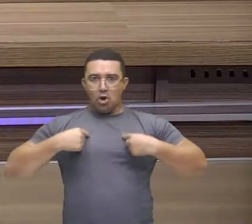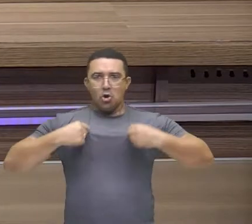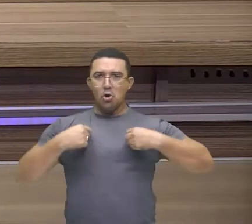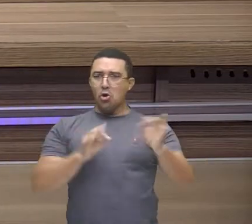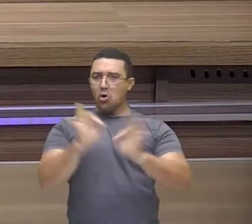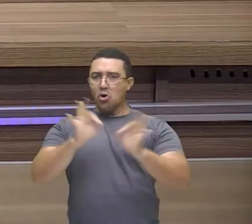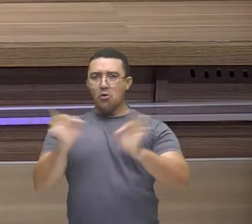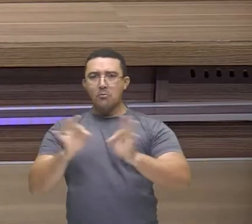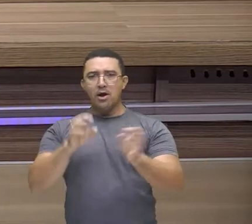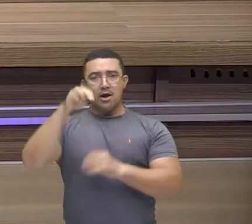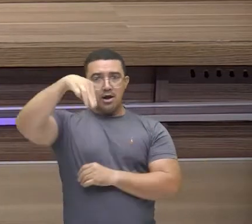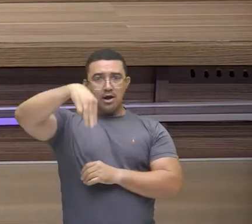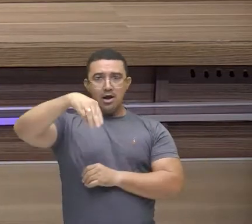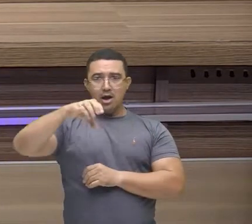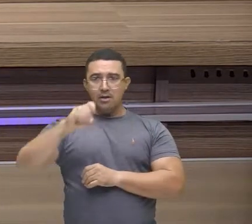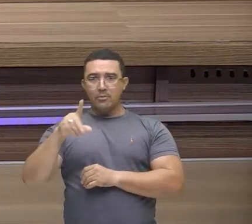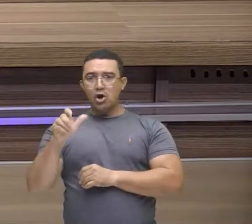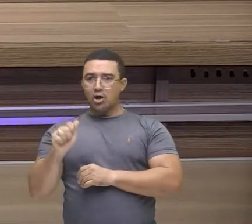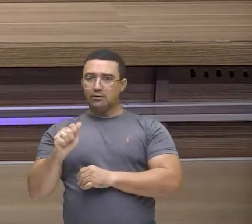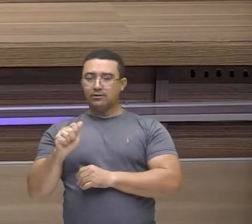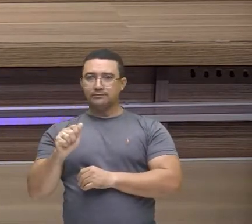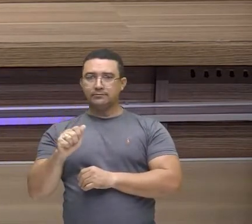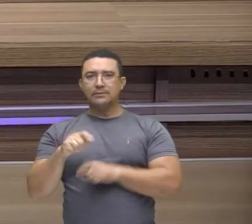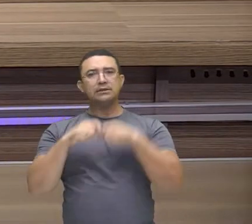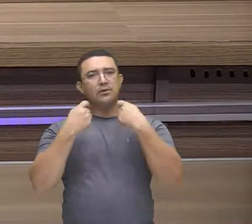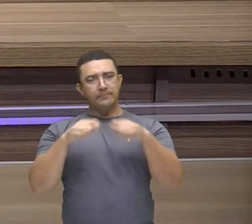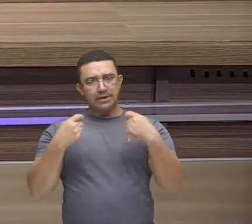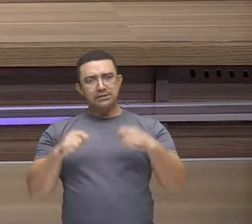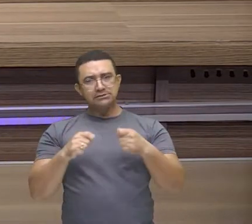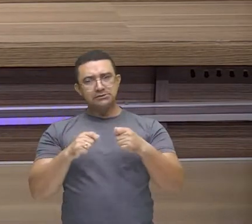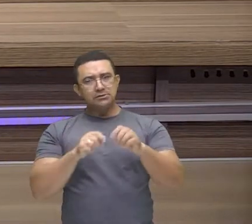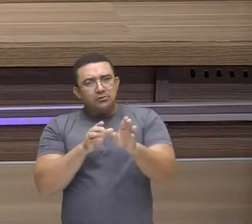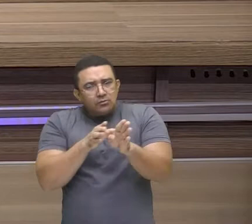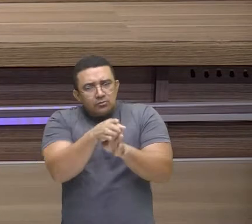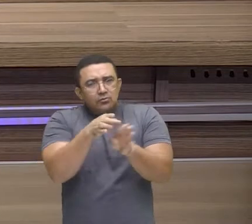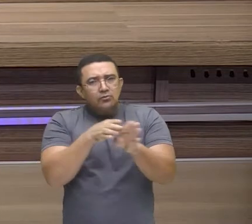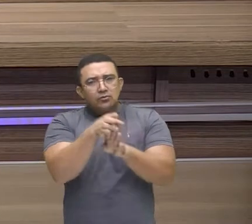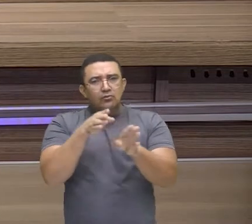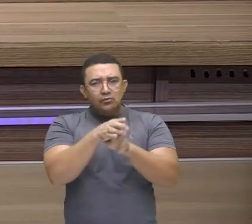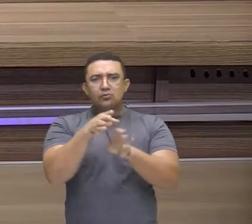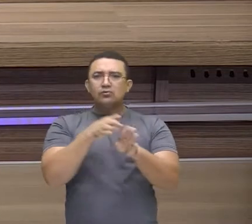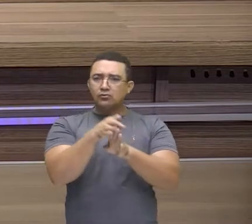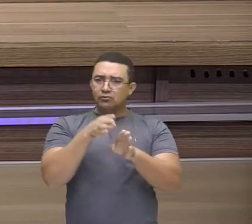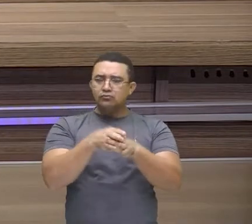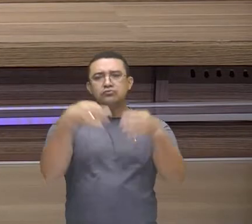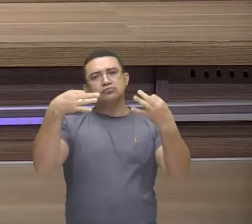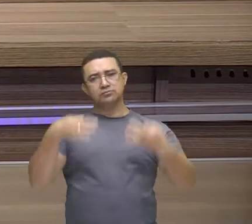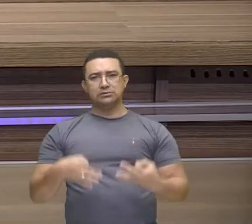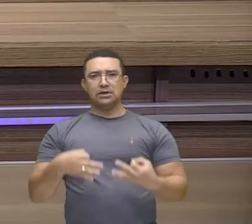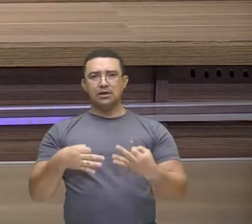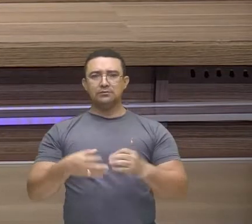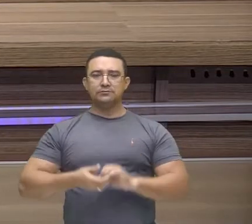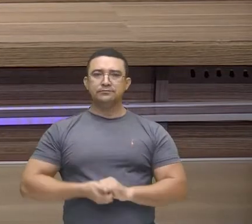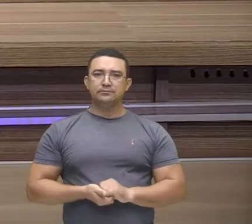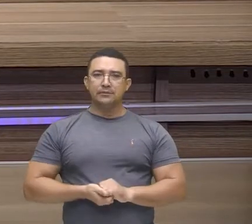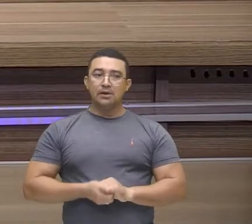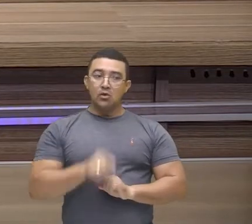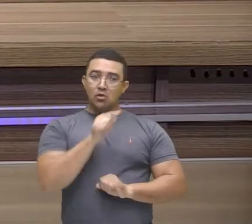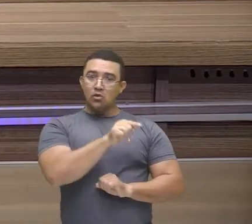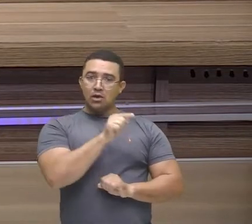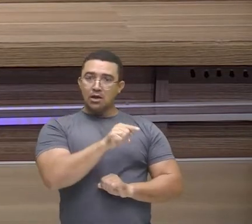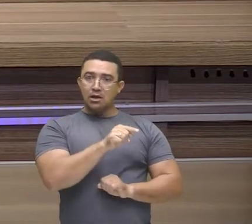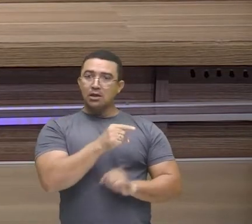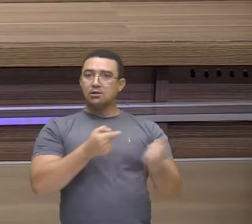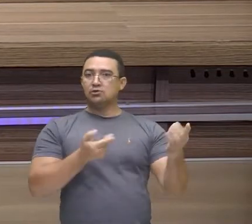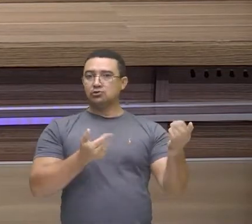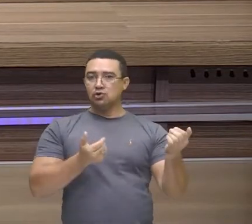isso tem que ser muito bem dirigido para que ele não vire um espectro qualquer. Então, esse adolescente, ele tem